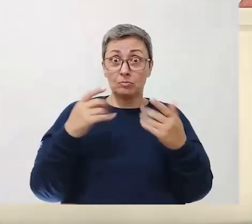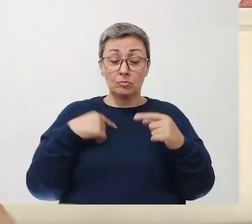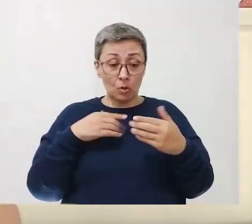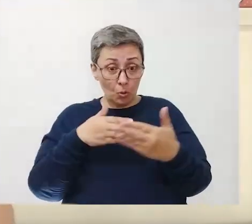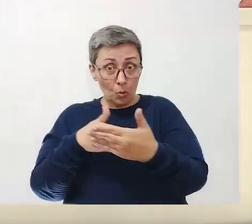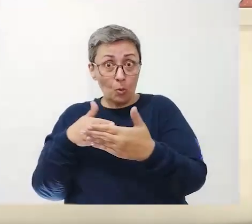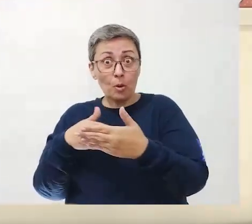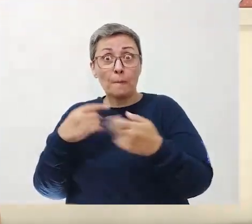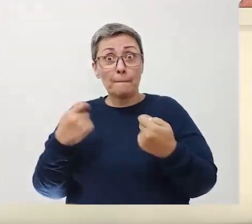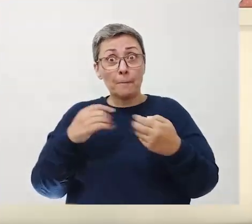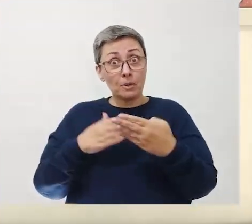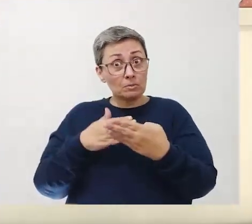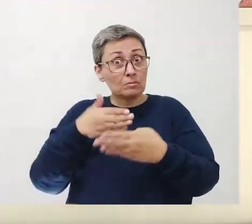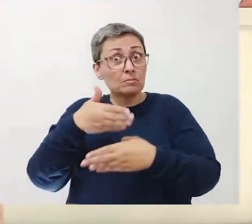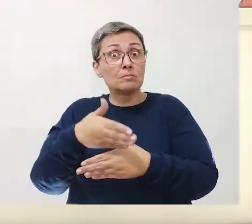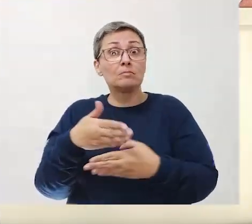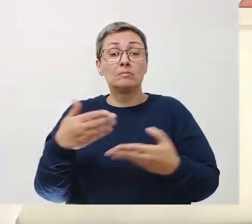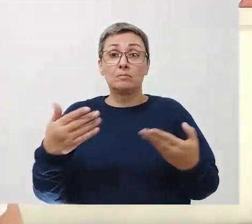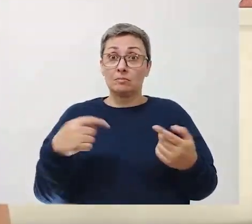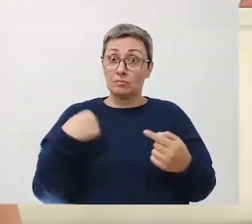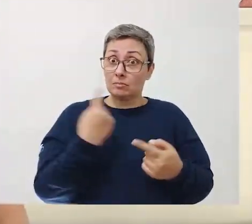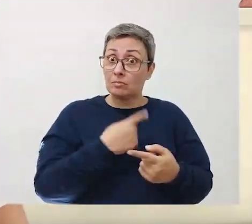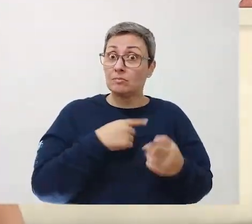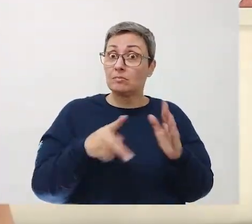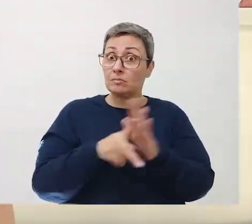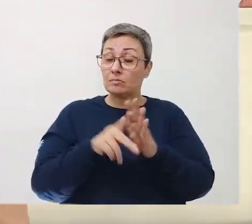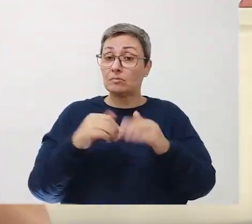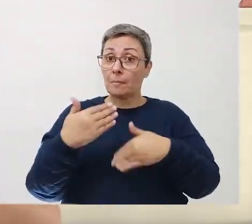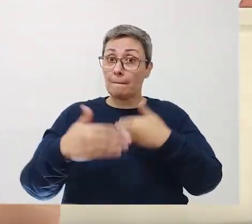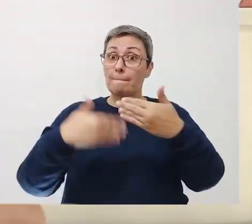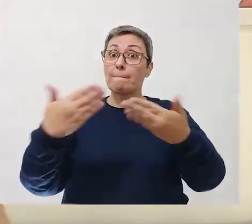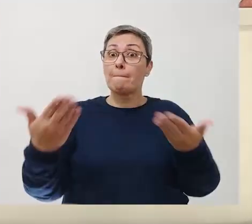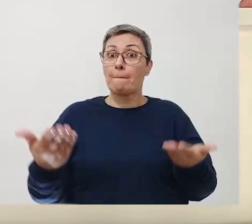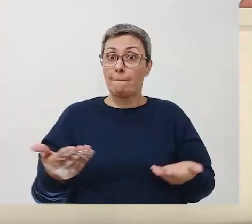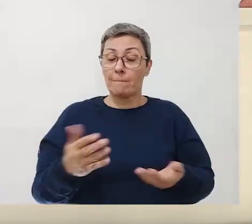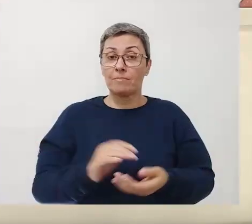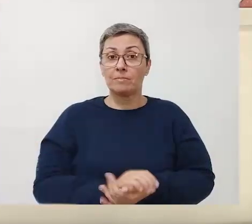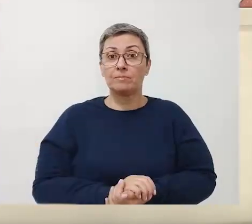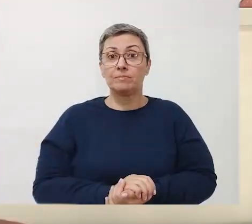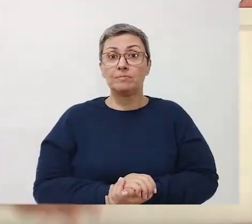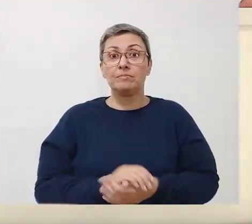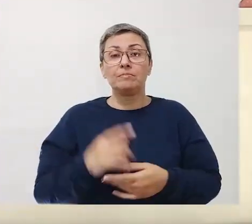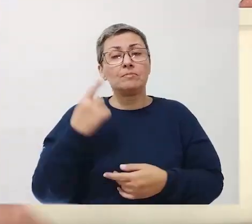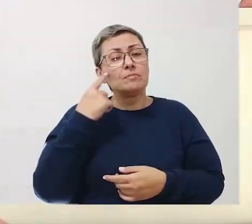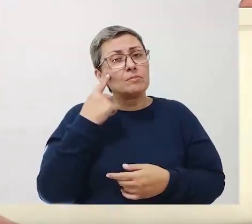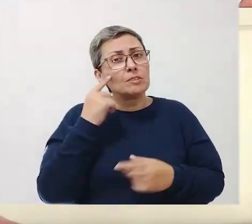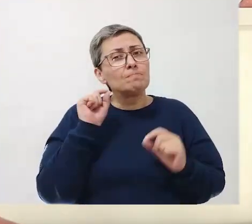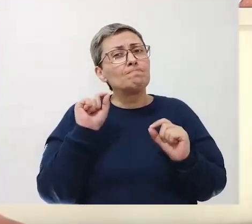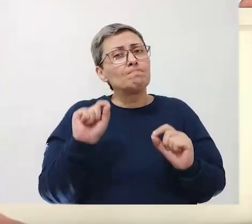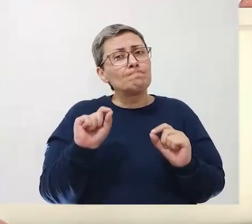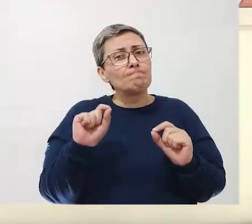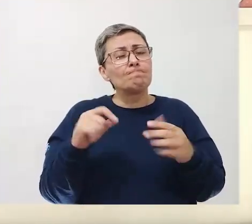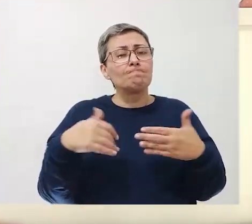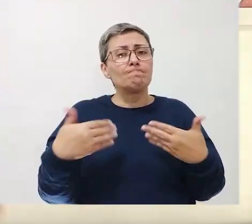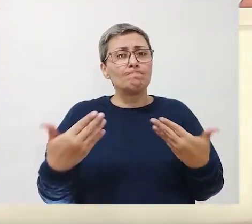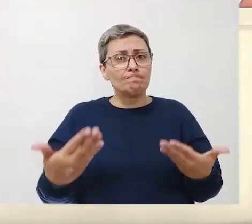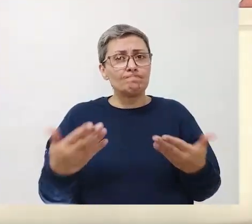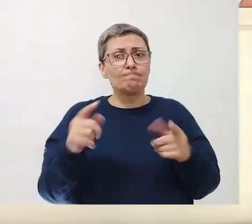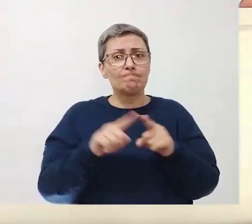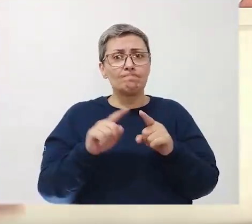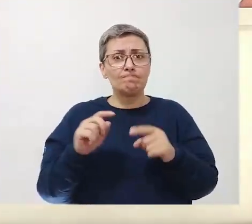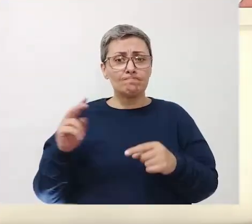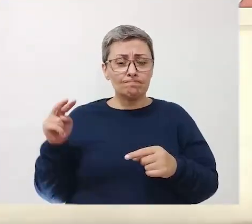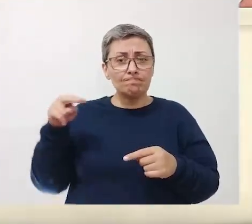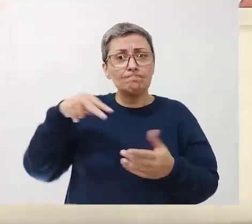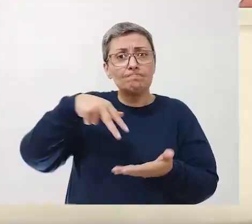superadas para a nossa própria evolução. Pensando assim, então, ele veio aqui trazer uma dica,